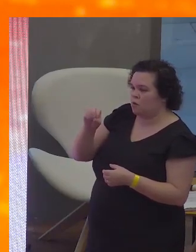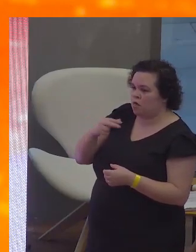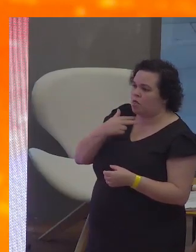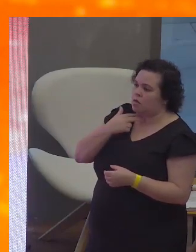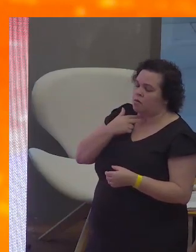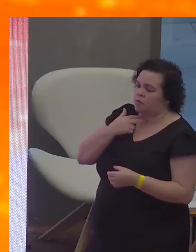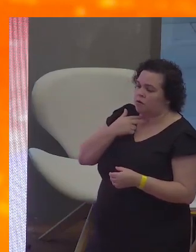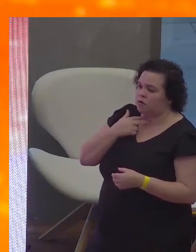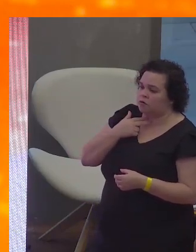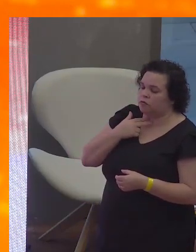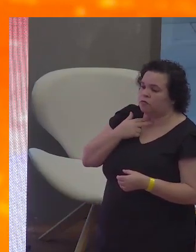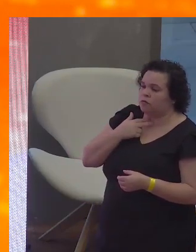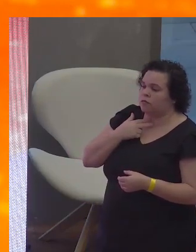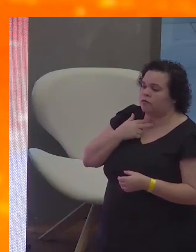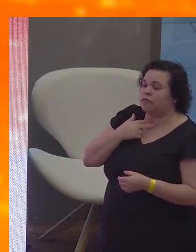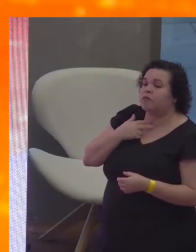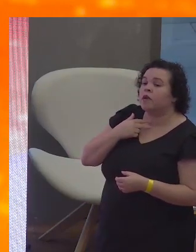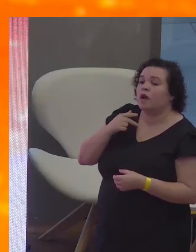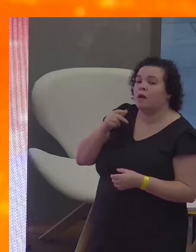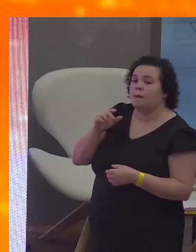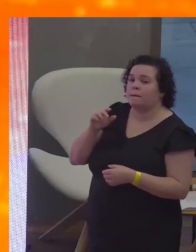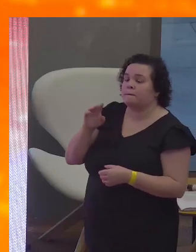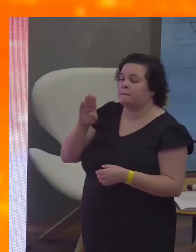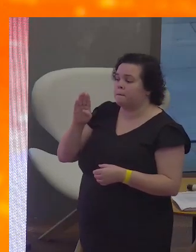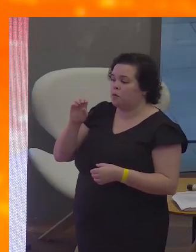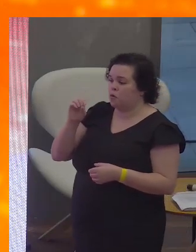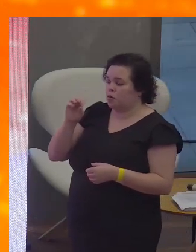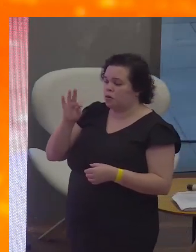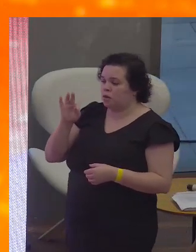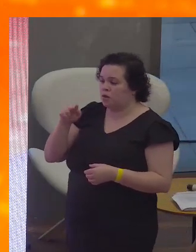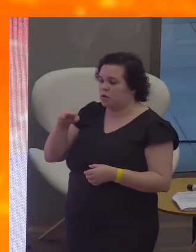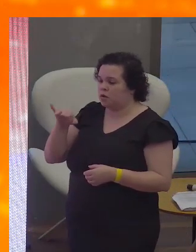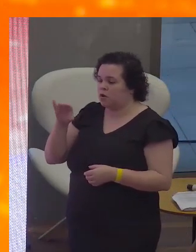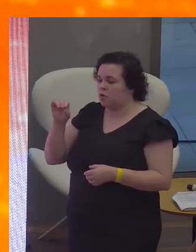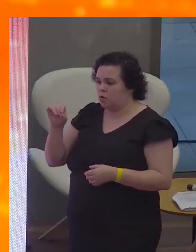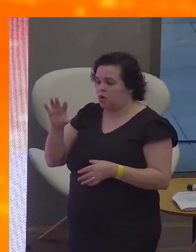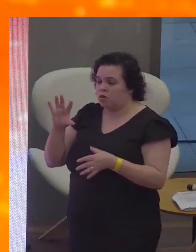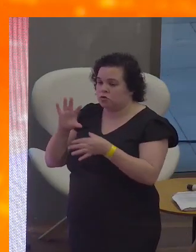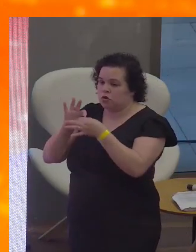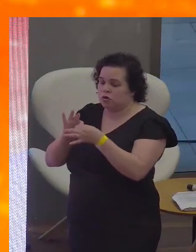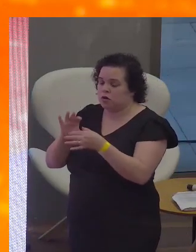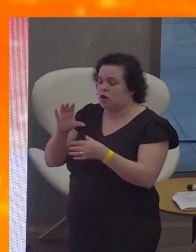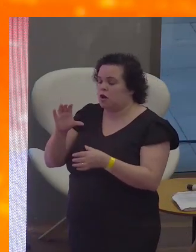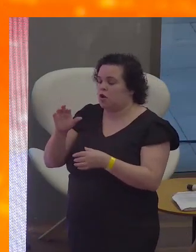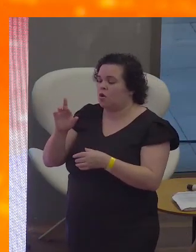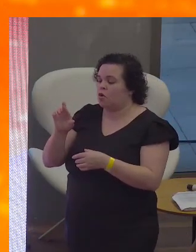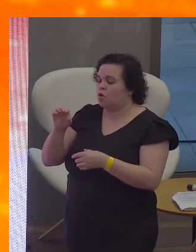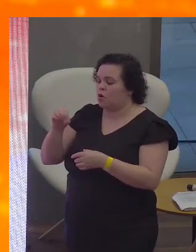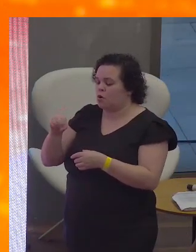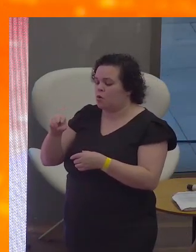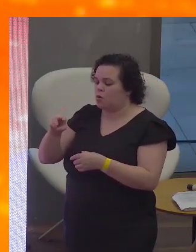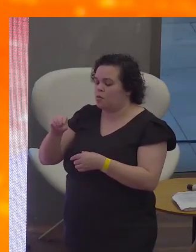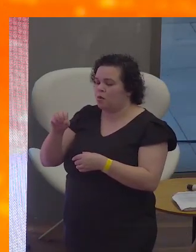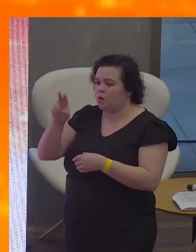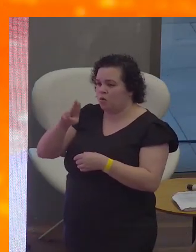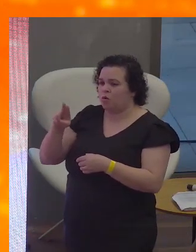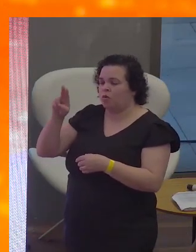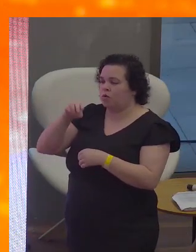alegação para o extrato botânico. Aí ele associa o cromo e usa a indicação